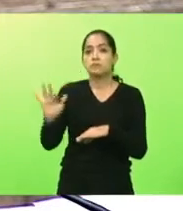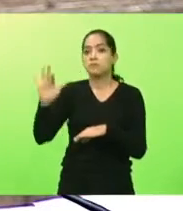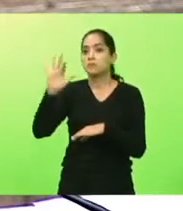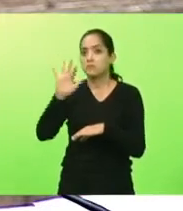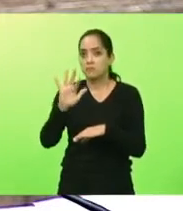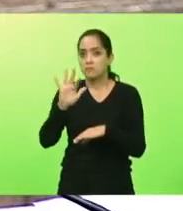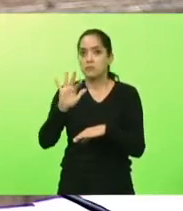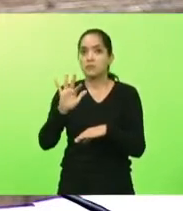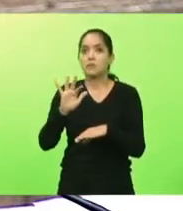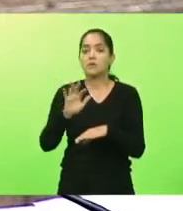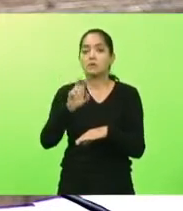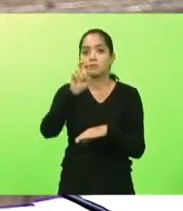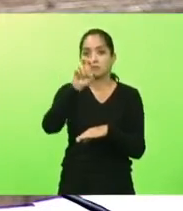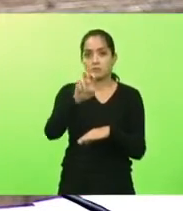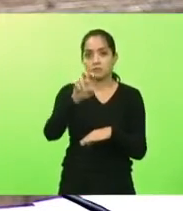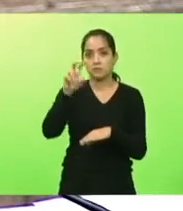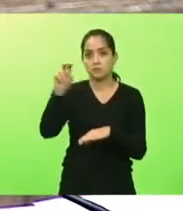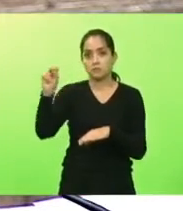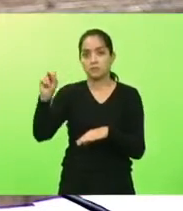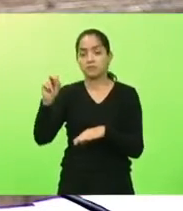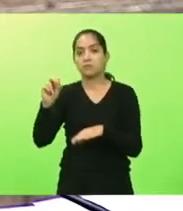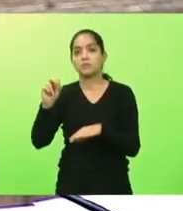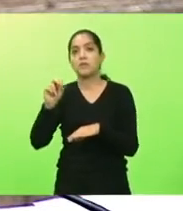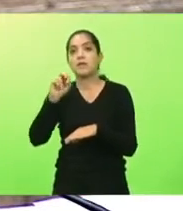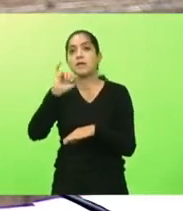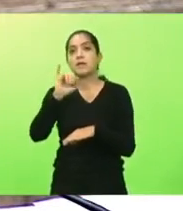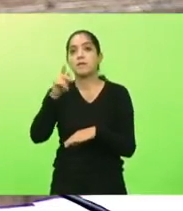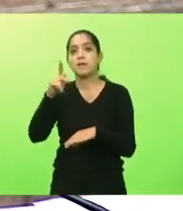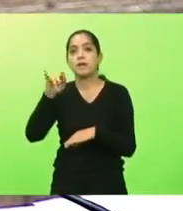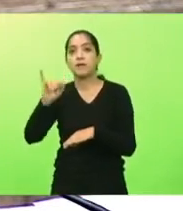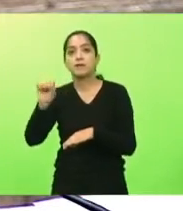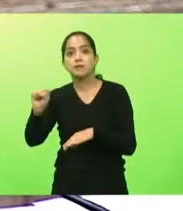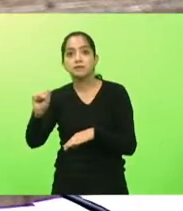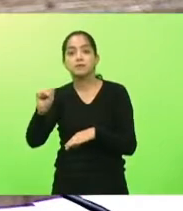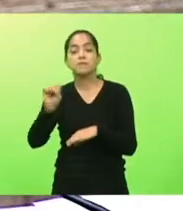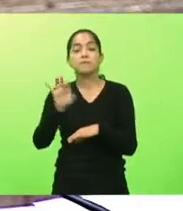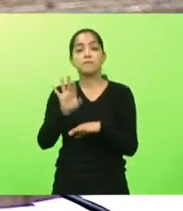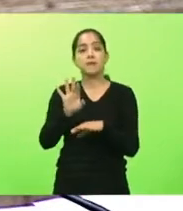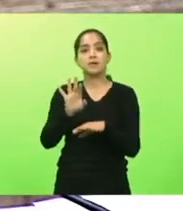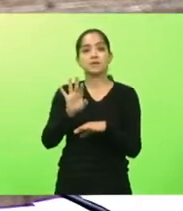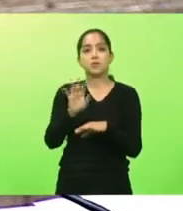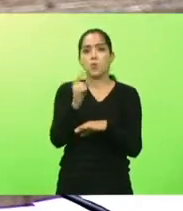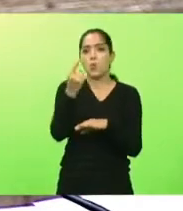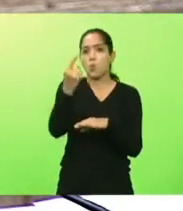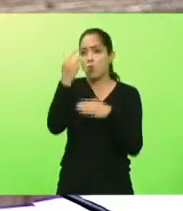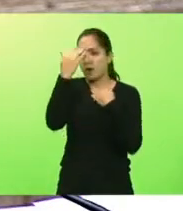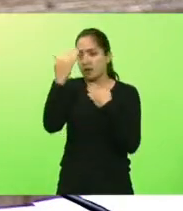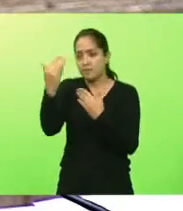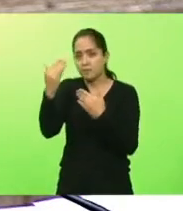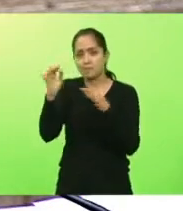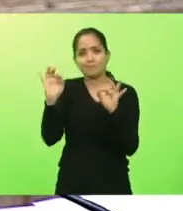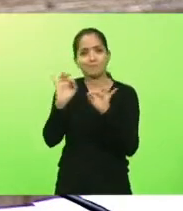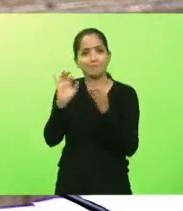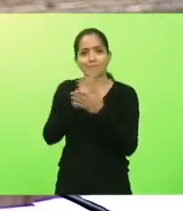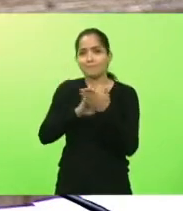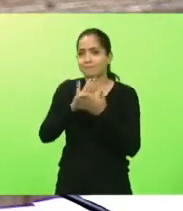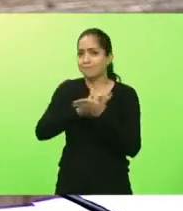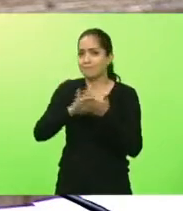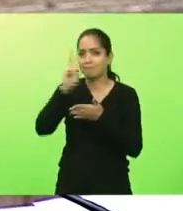de EPIs enviados pelo governo federal e nenhum agradecimento, nenhuma